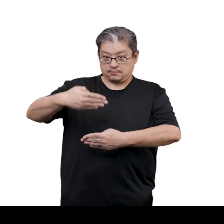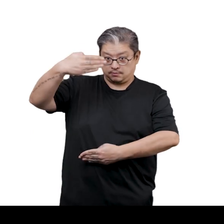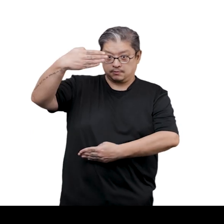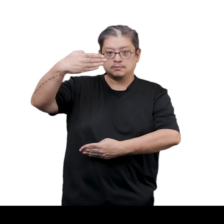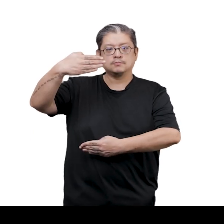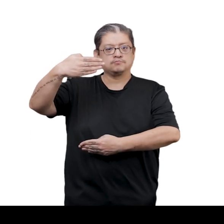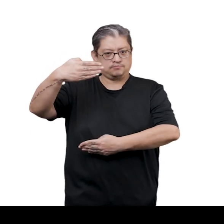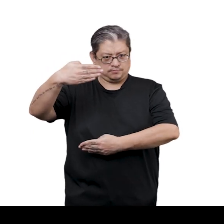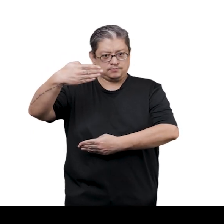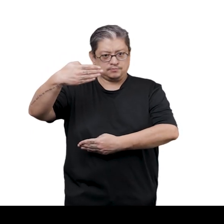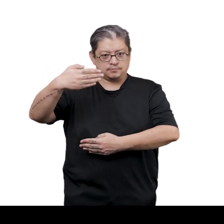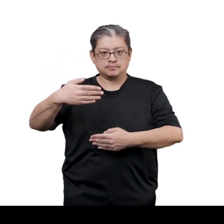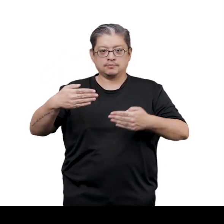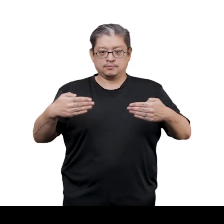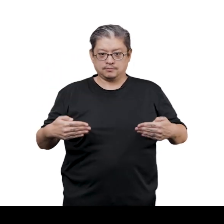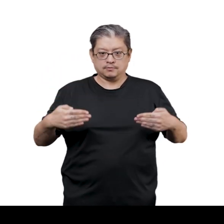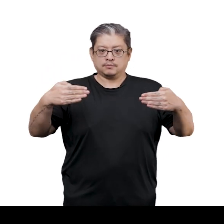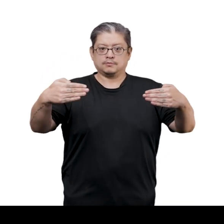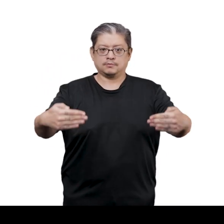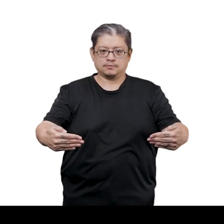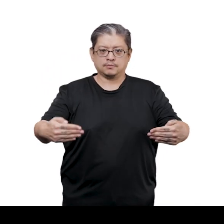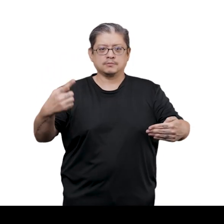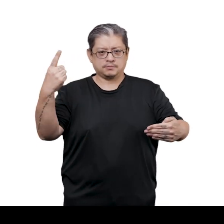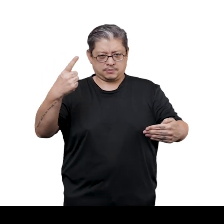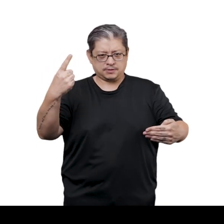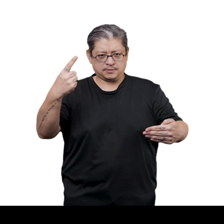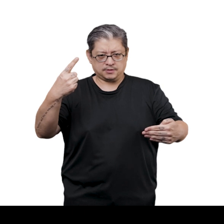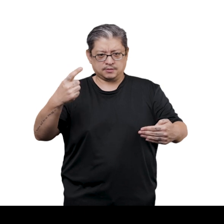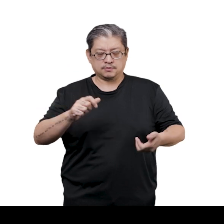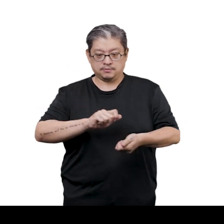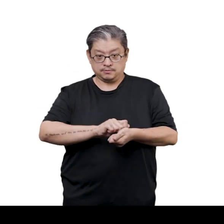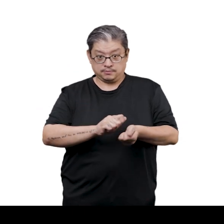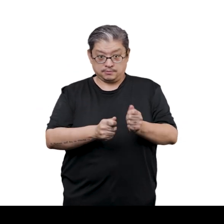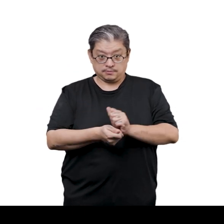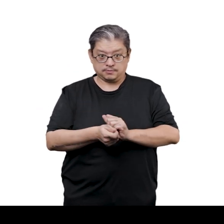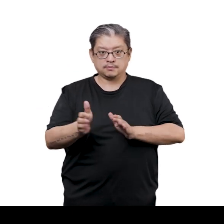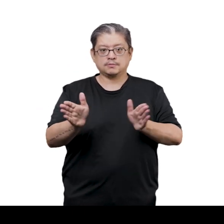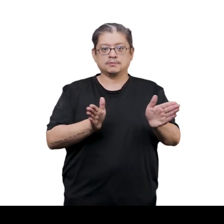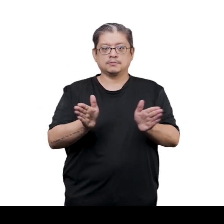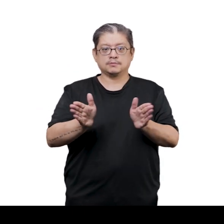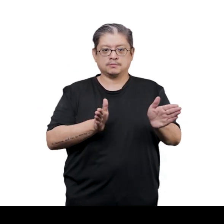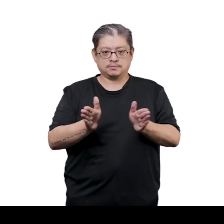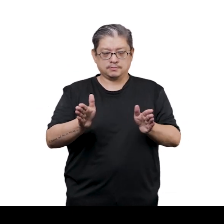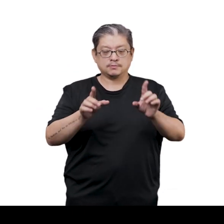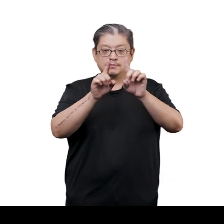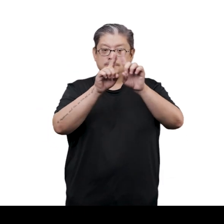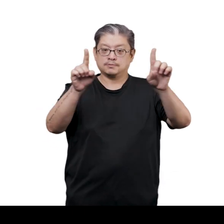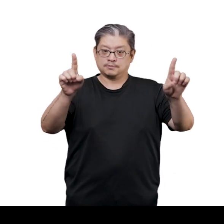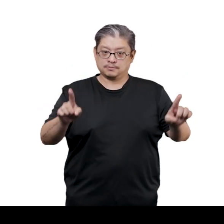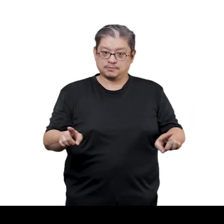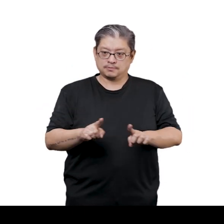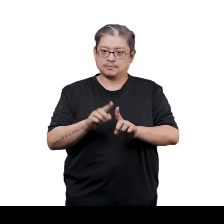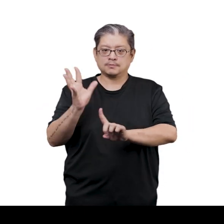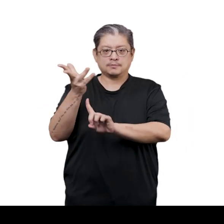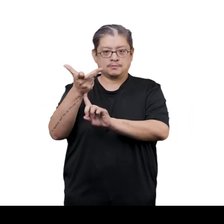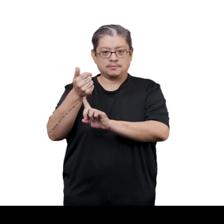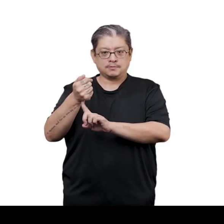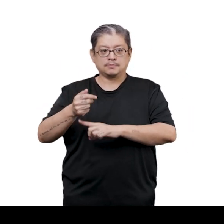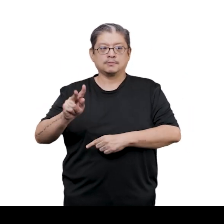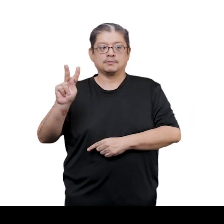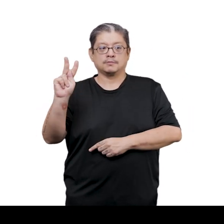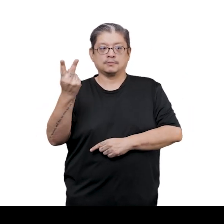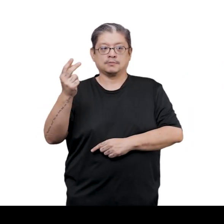Na sequência, a obra que fica na parede imediatamente atrás da primeira obra de escrita é de Habuba Farah